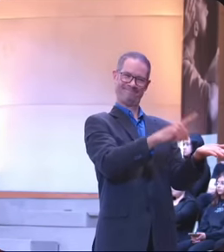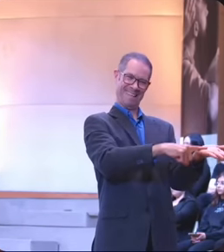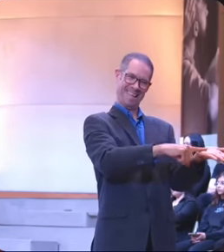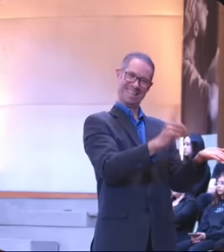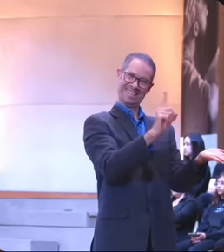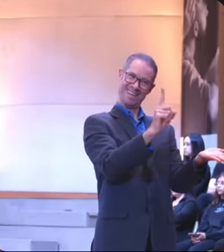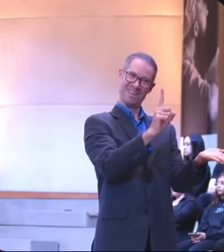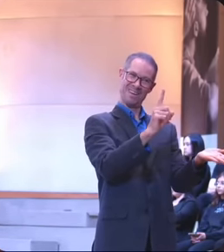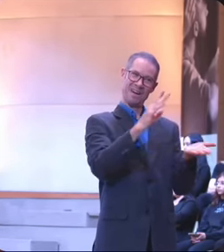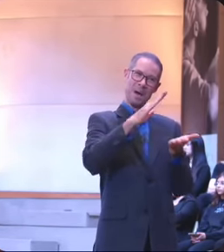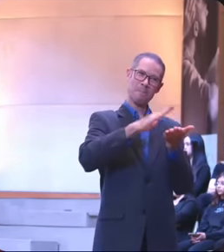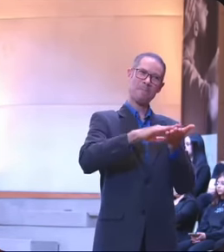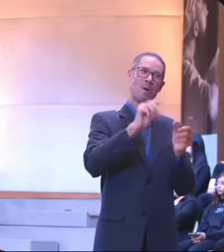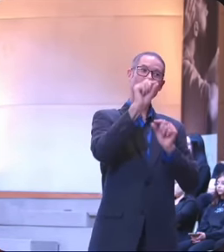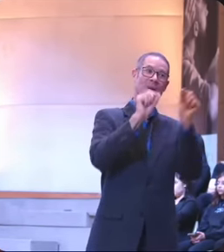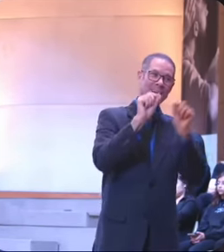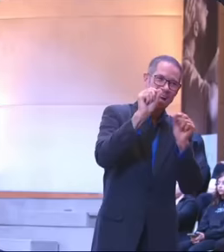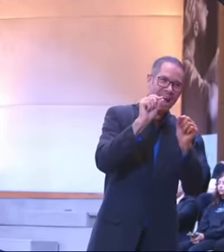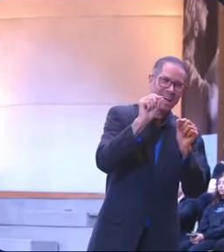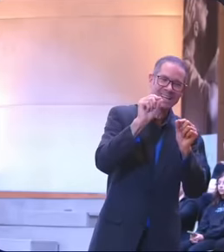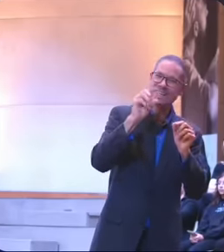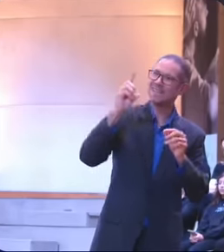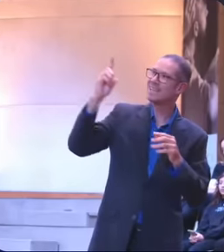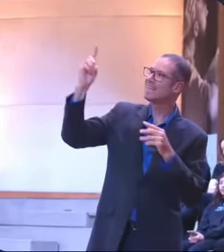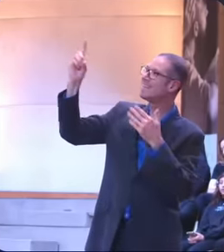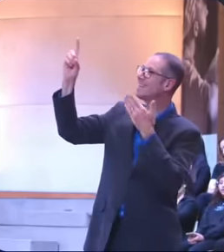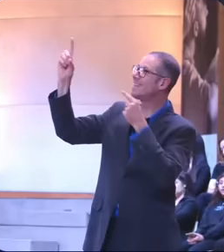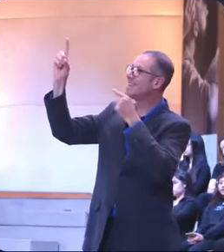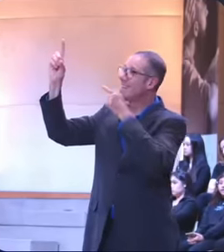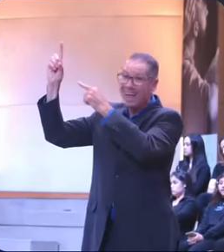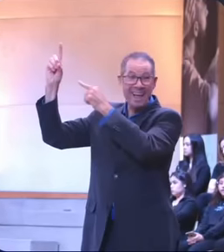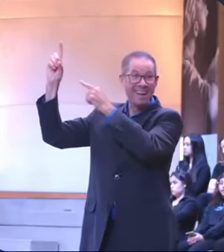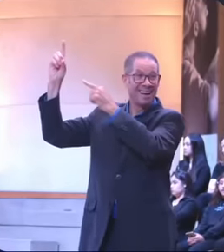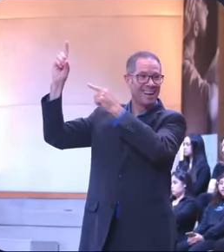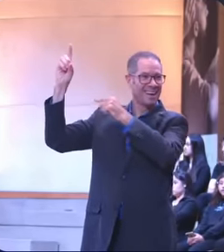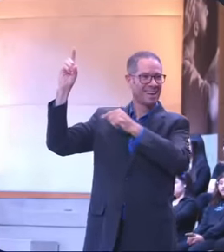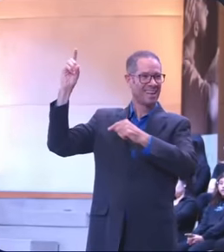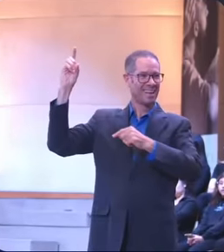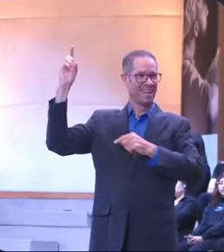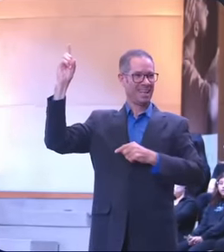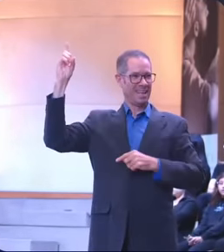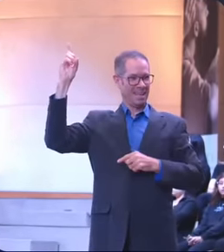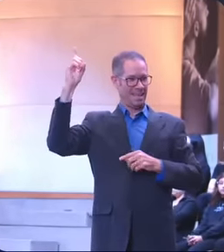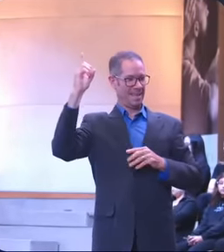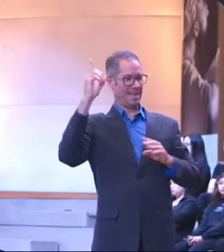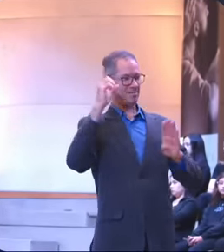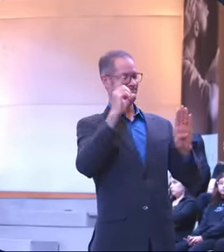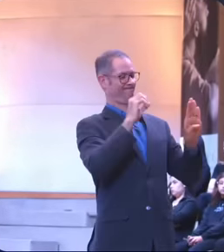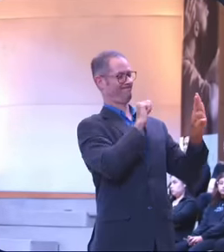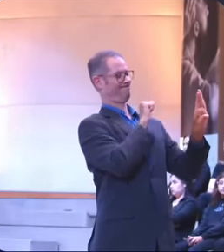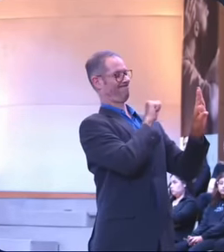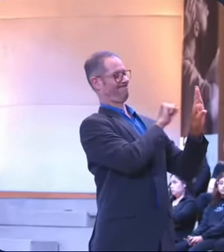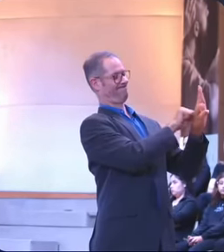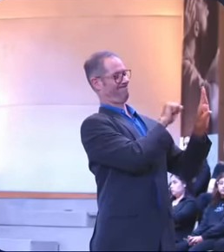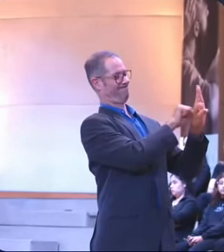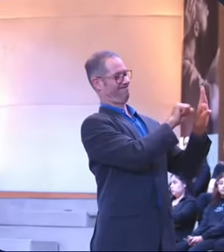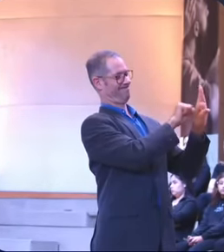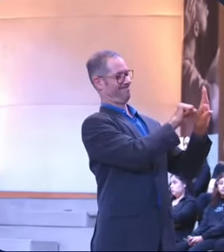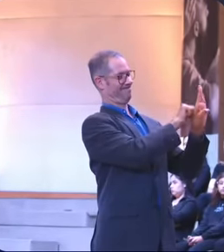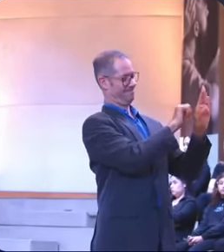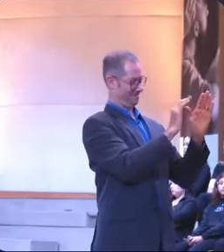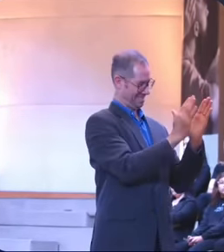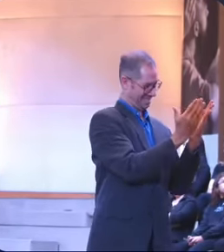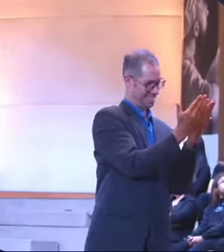O poder está na mão de quem? De Deus. Mas ele bate na porta. Porque a Bíblia